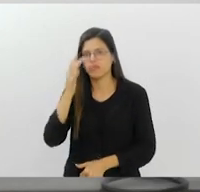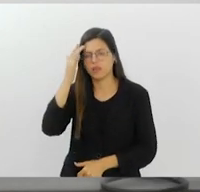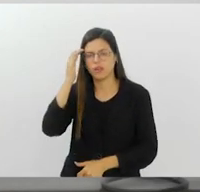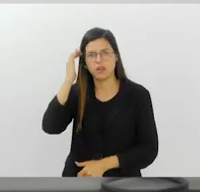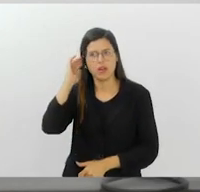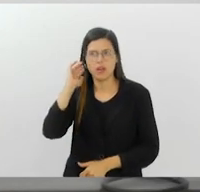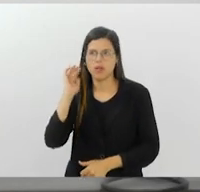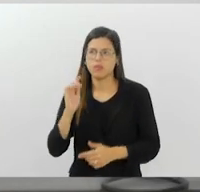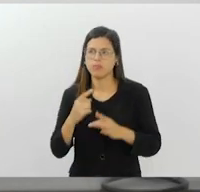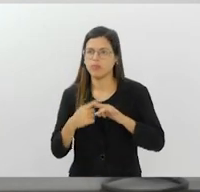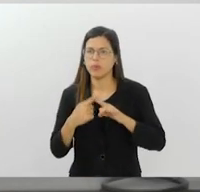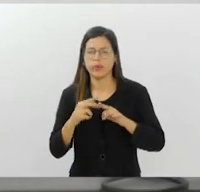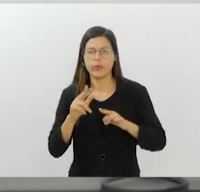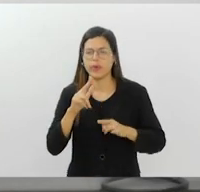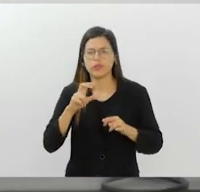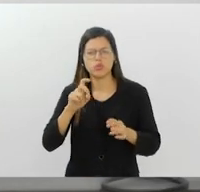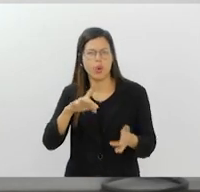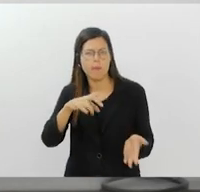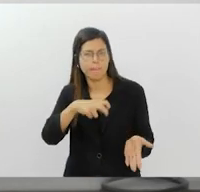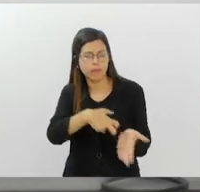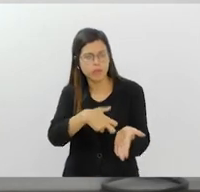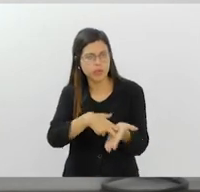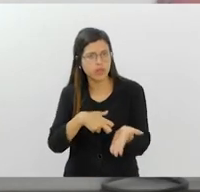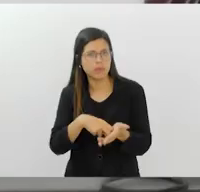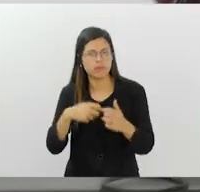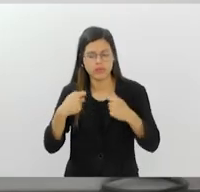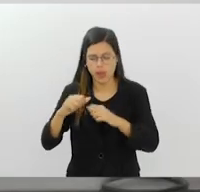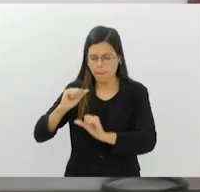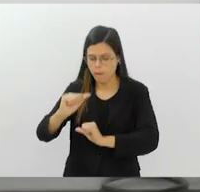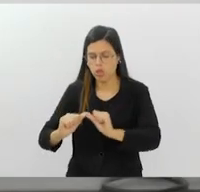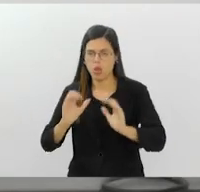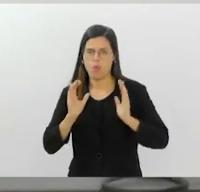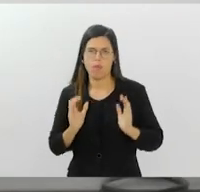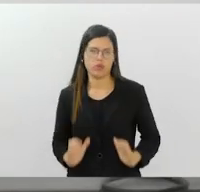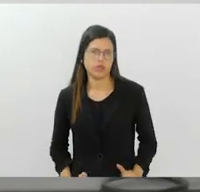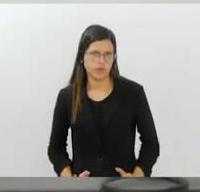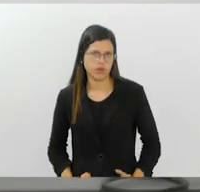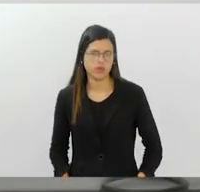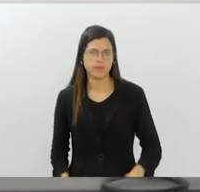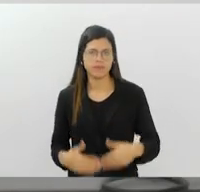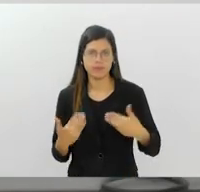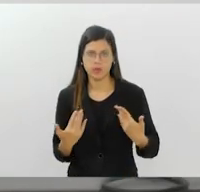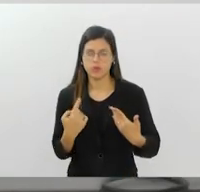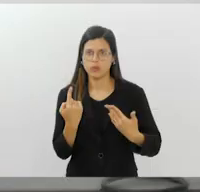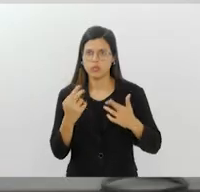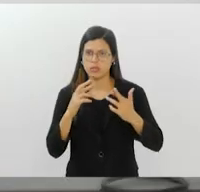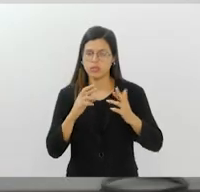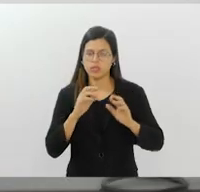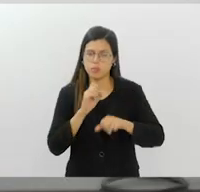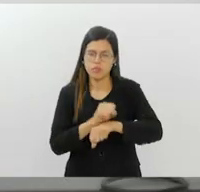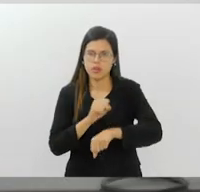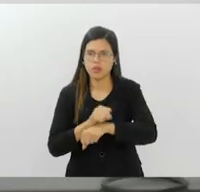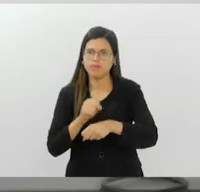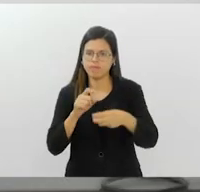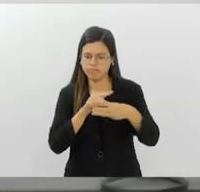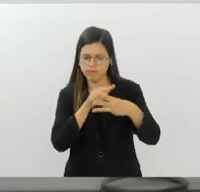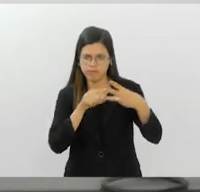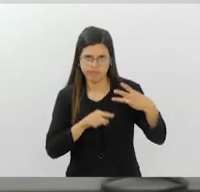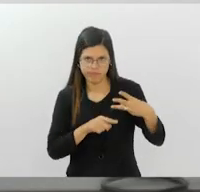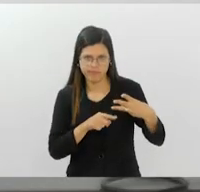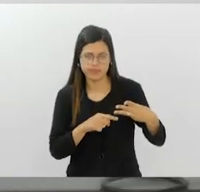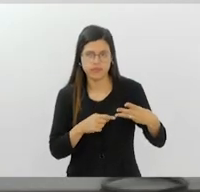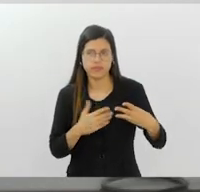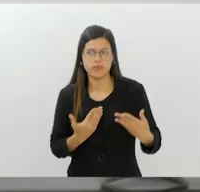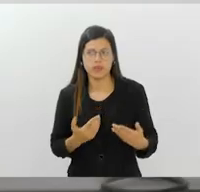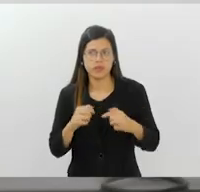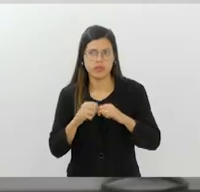punir o mais difícil sempre é mudar o comportamento muito bem então a gente tá esperando três então vamos fazer o seguinte